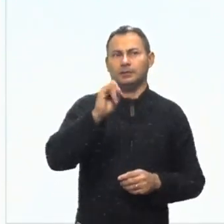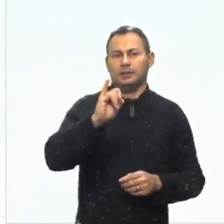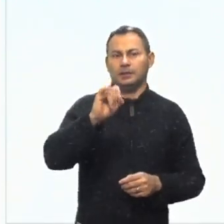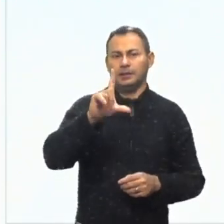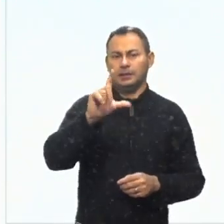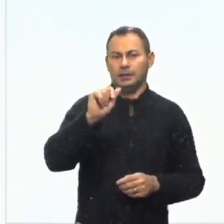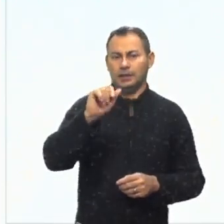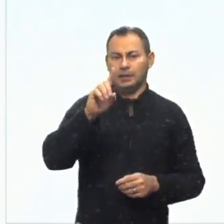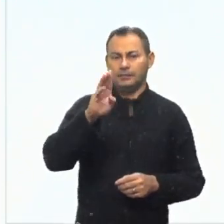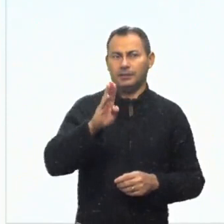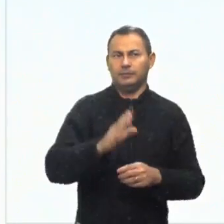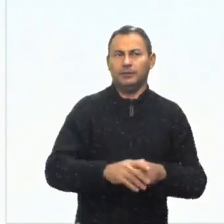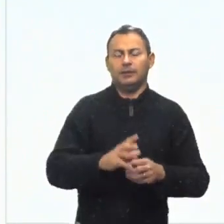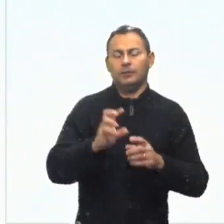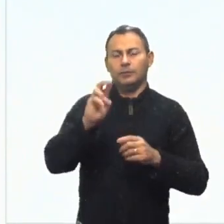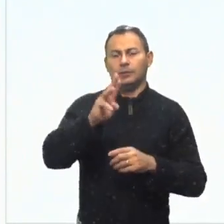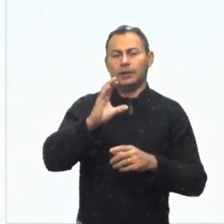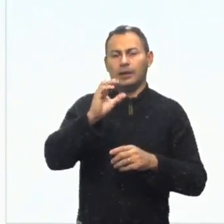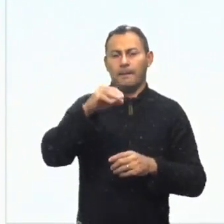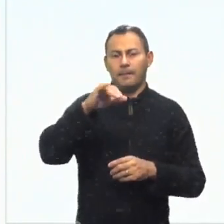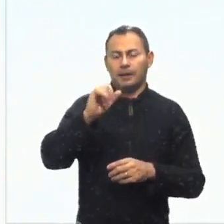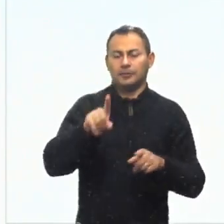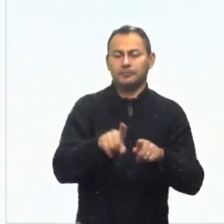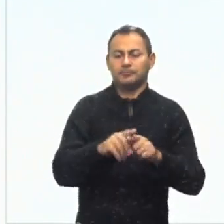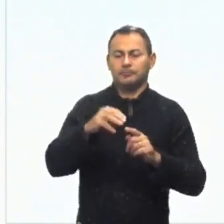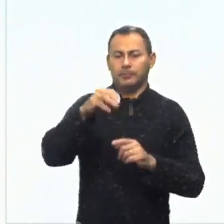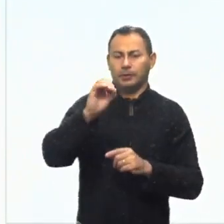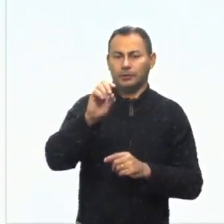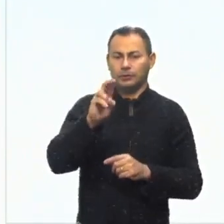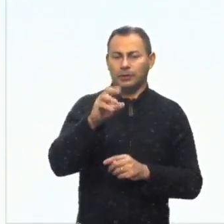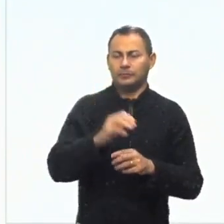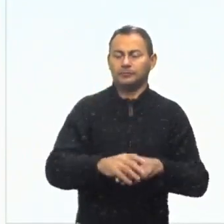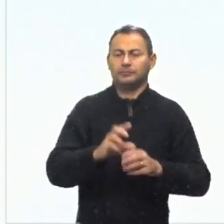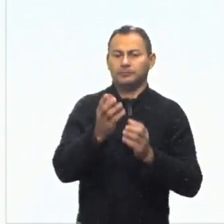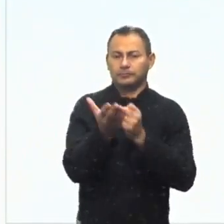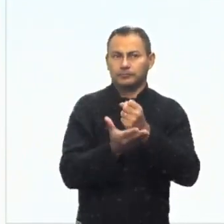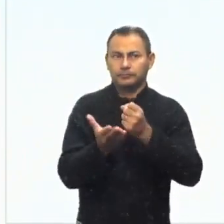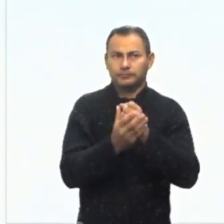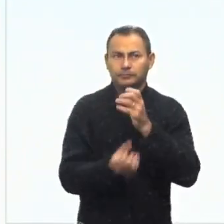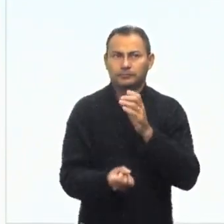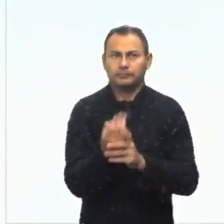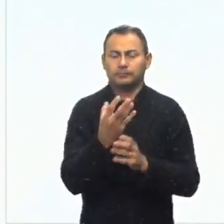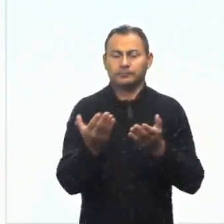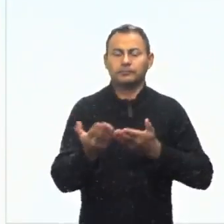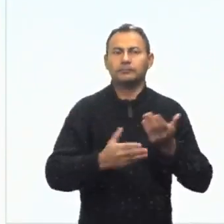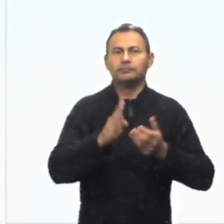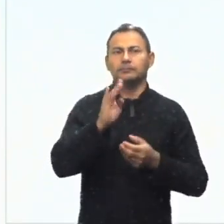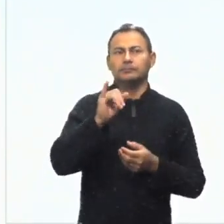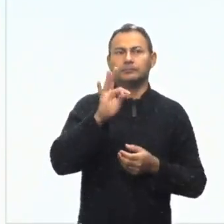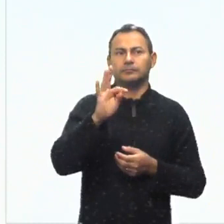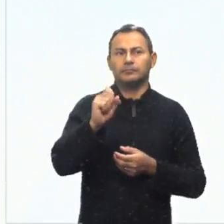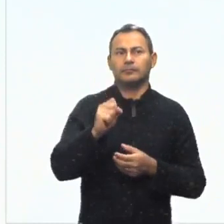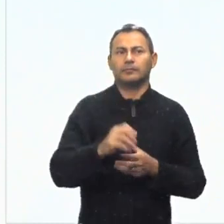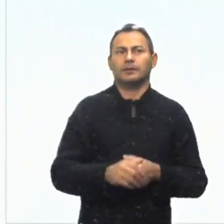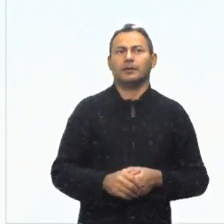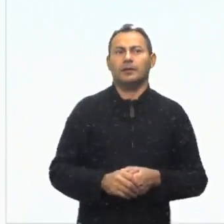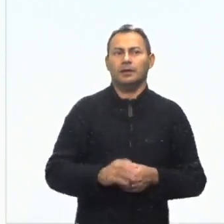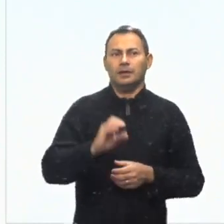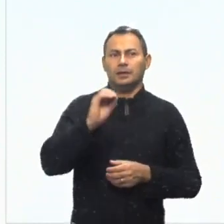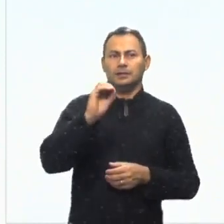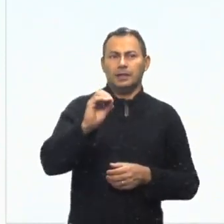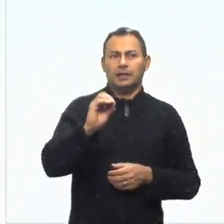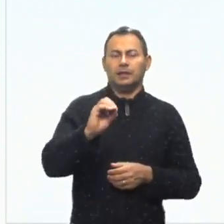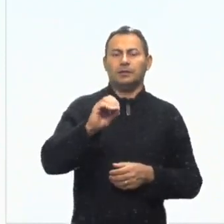programar usando linhas de comando essa modulação. Você vai basicamente gerar uma sequência de bits, digamos,